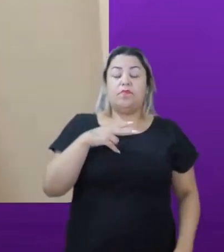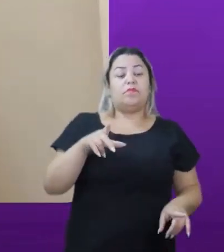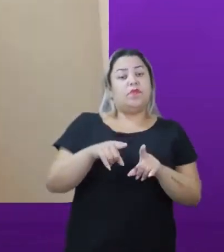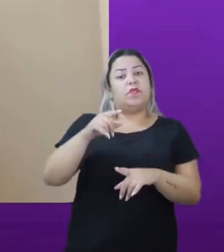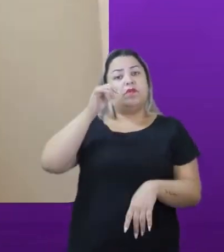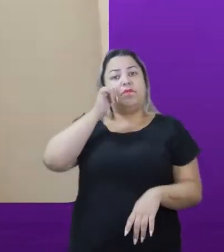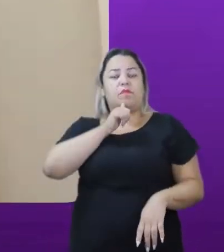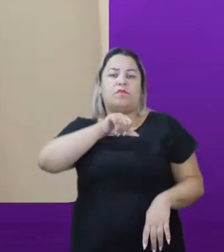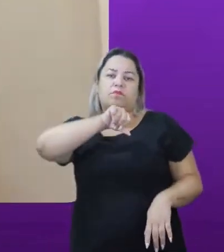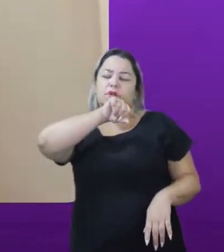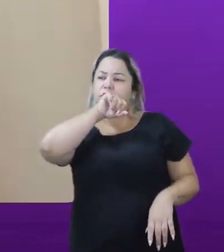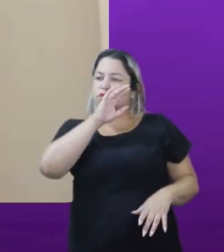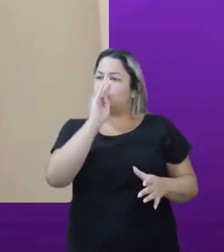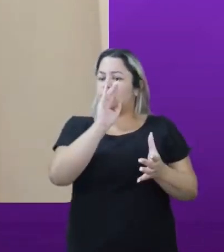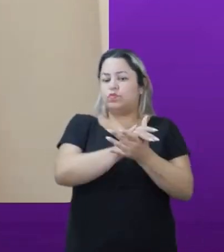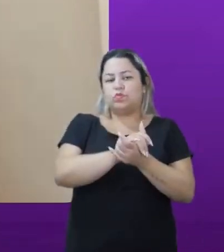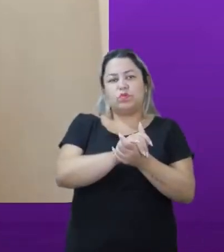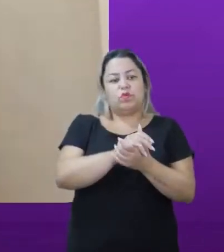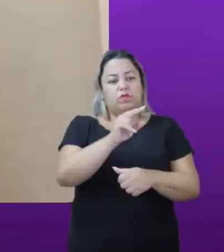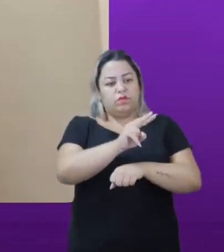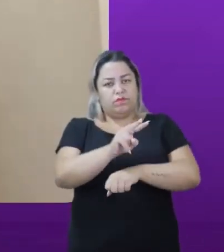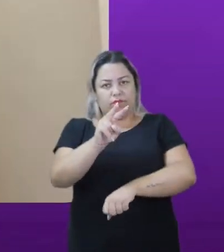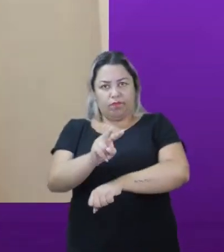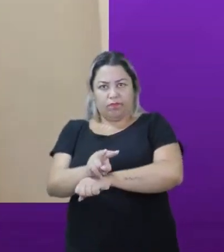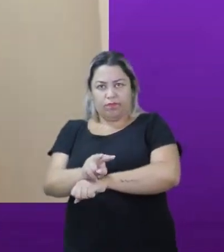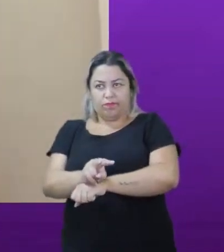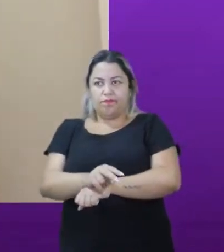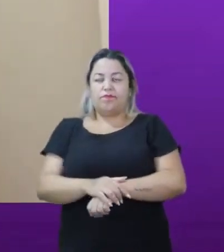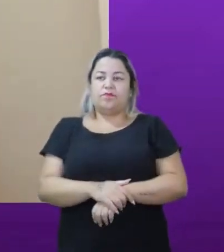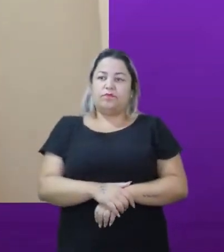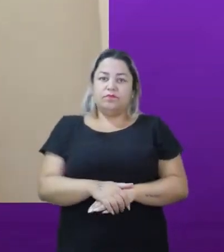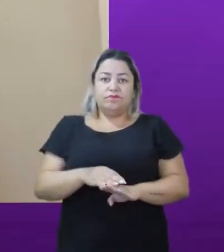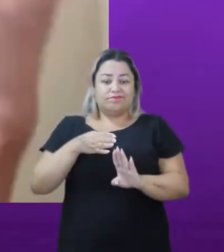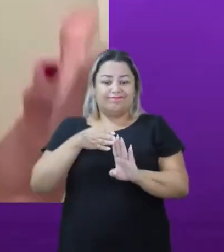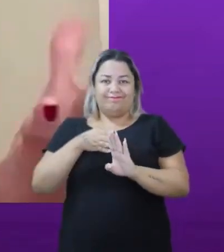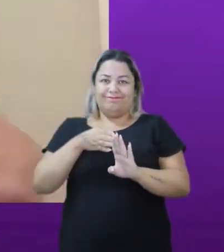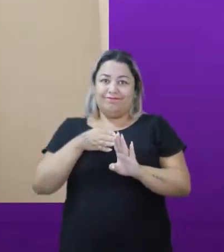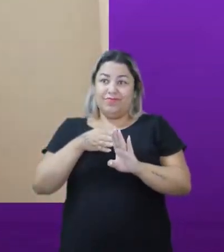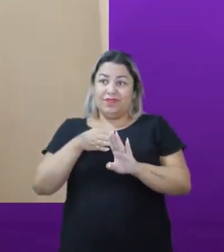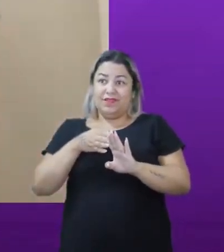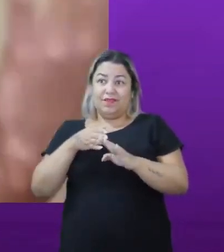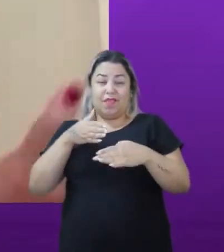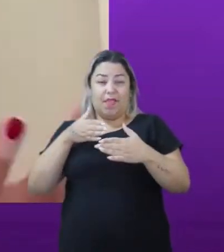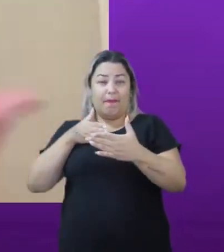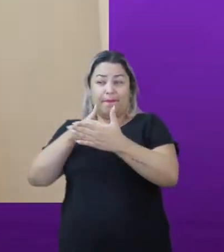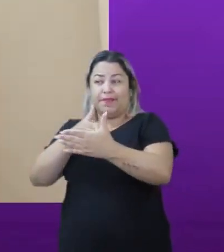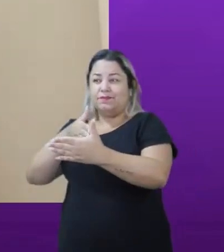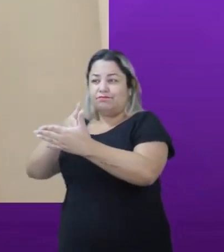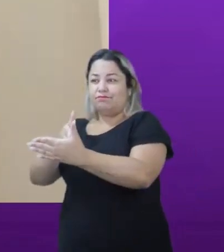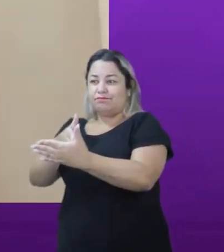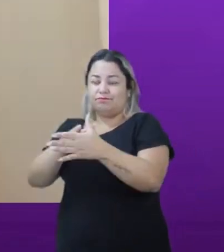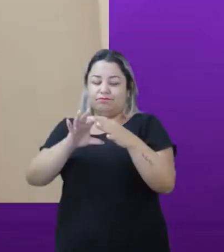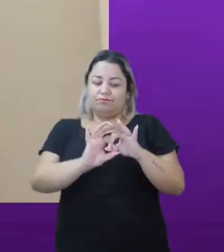das mulheres mães, esposas, né, cuidadoras, que limita, né, a nossa autonomia, a nossa liberdade,